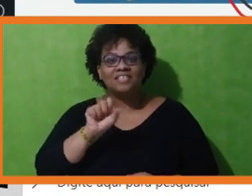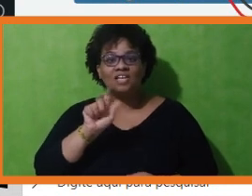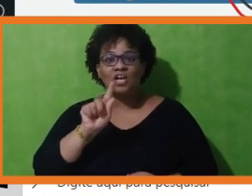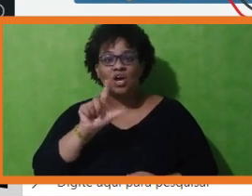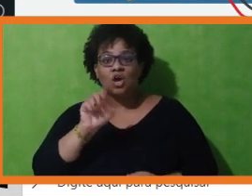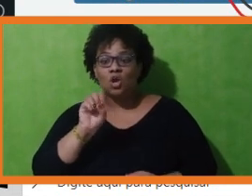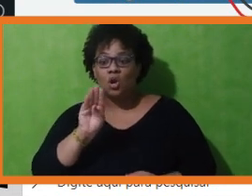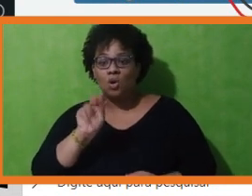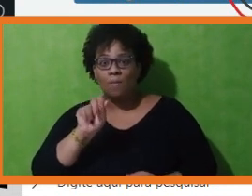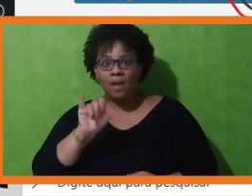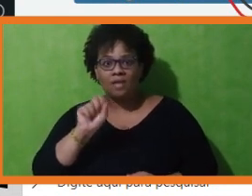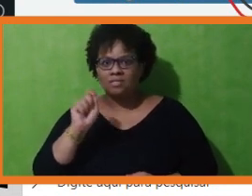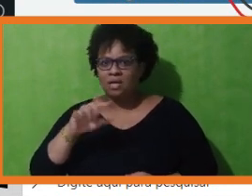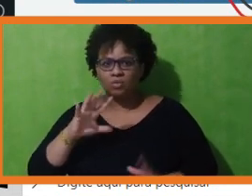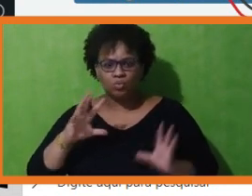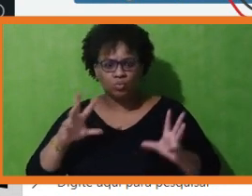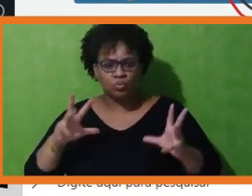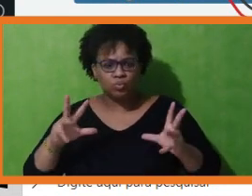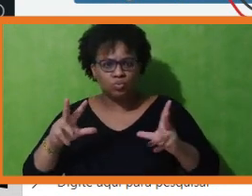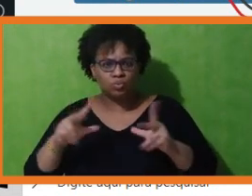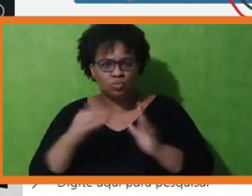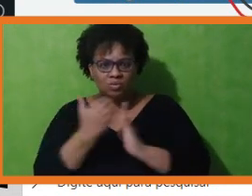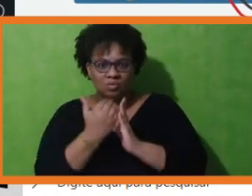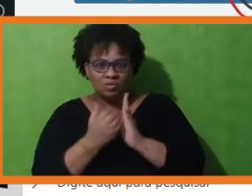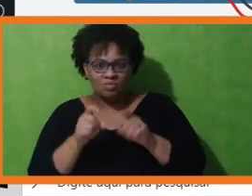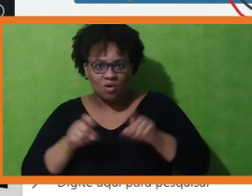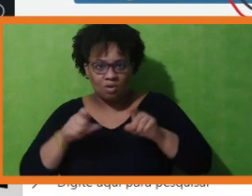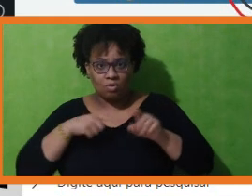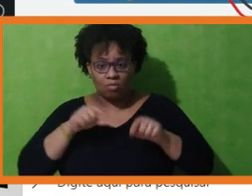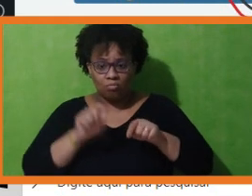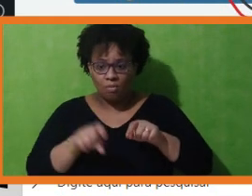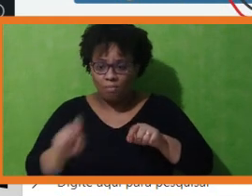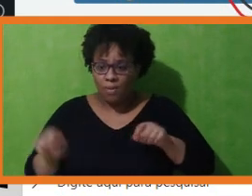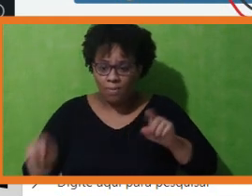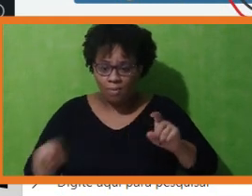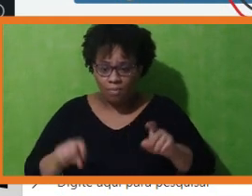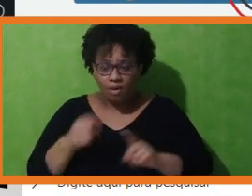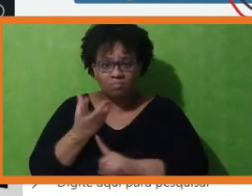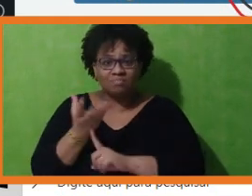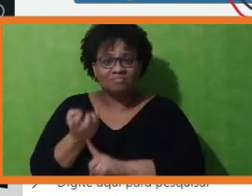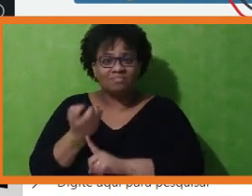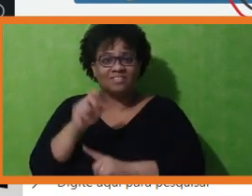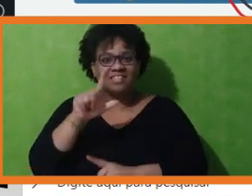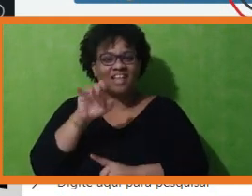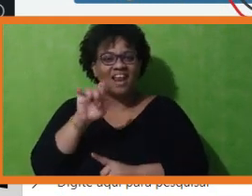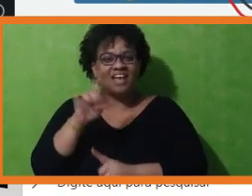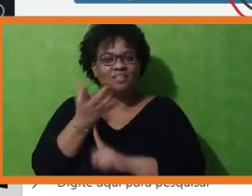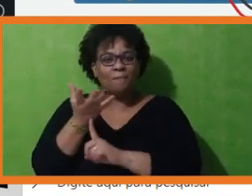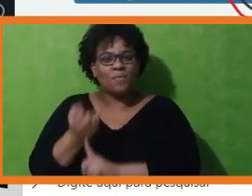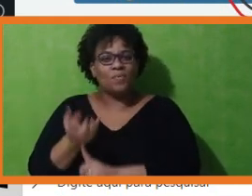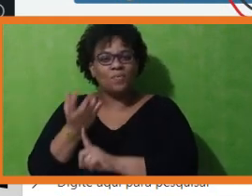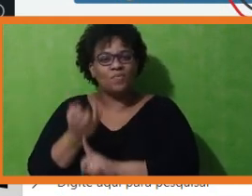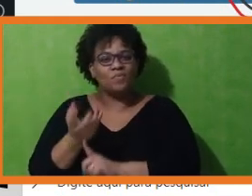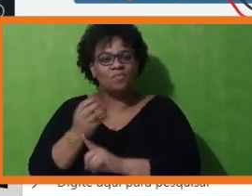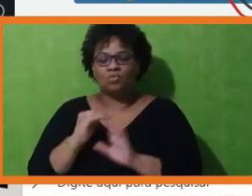vão poder ser acessadas por todo o programa. E quais são essas variáveis? Eu tenho aqui os botões e o LED, que eu